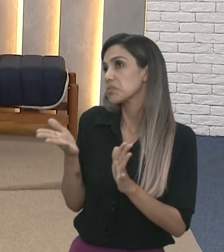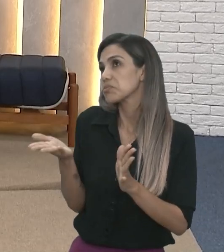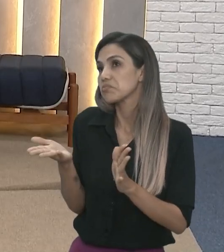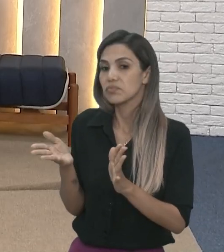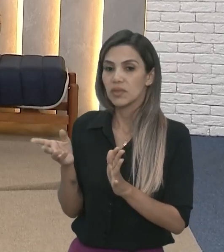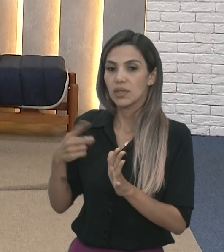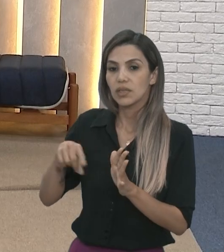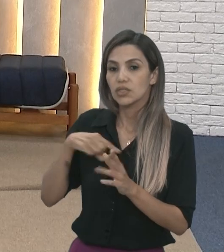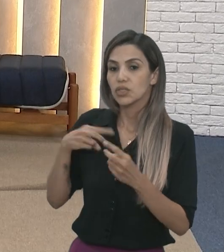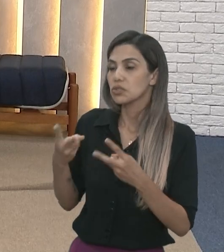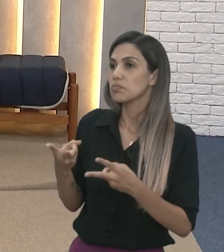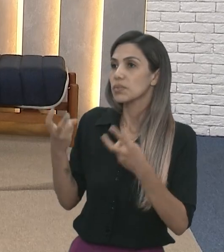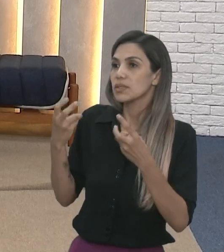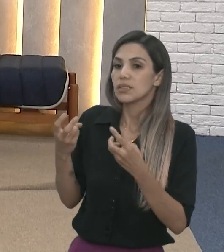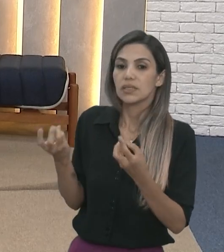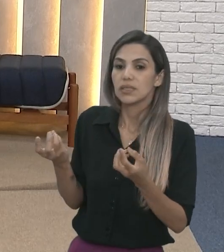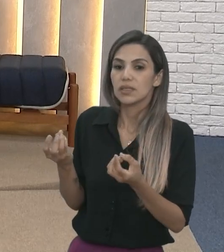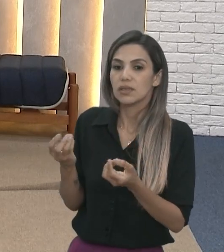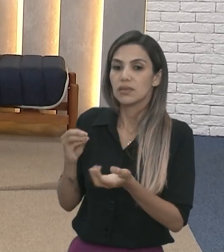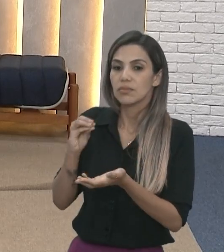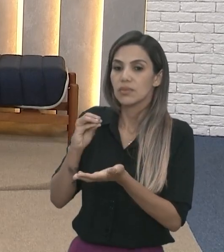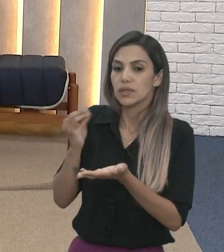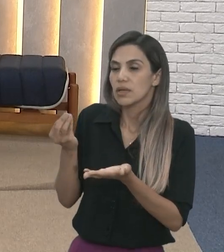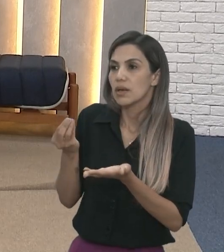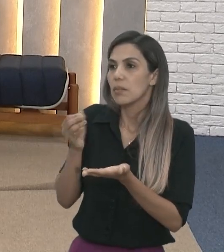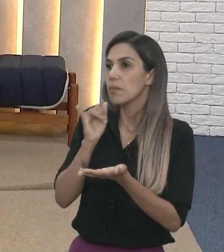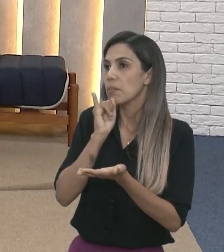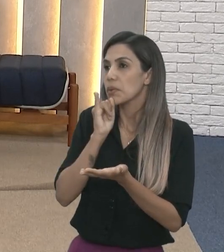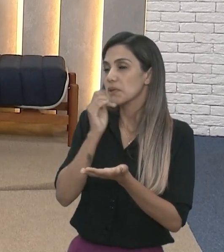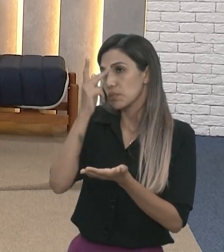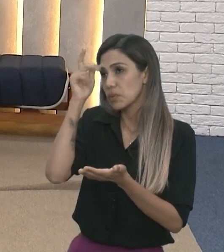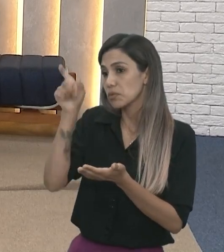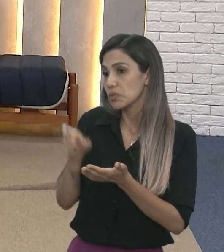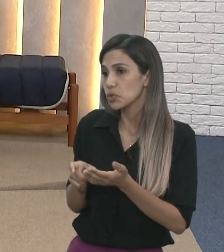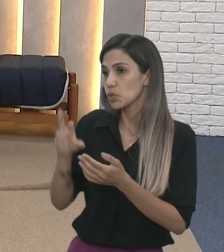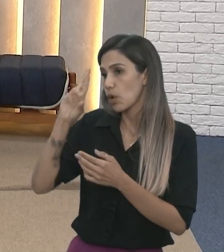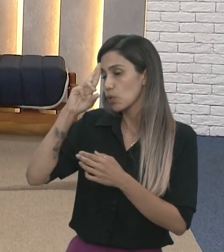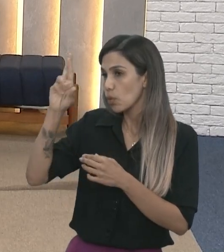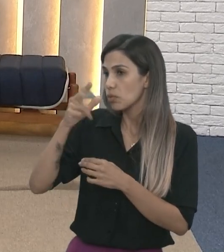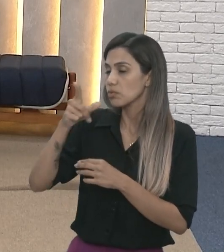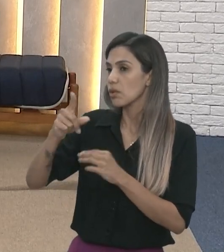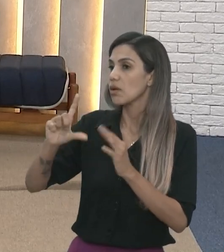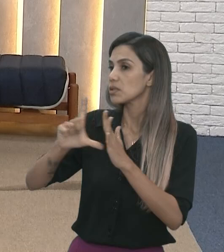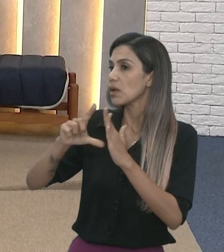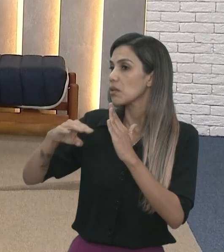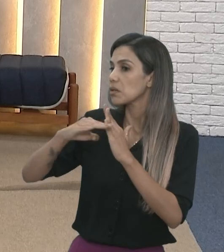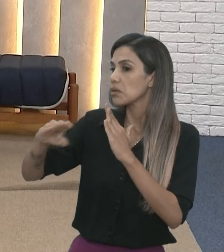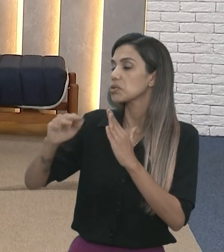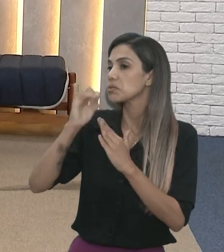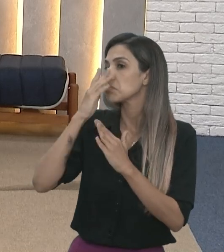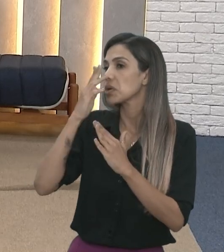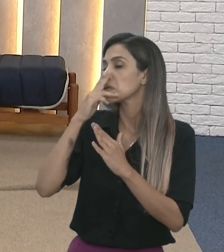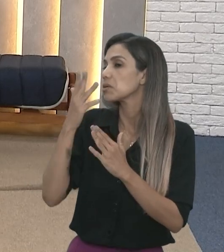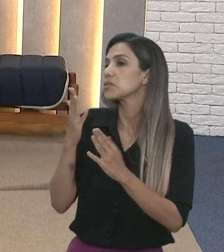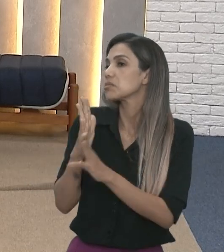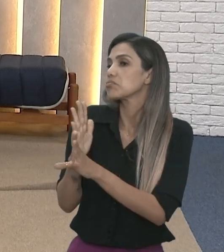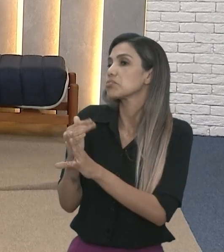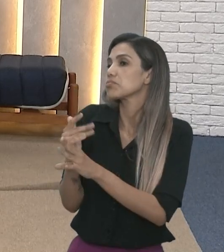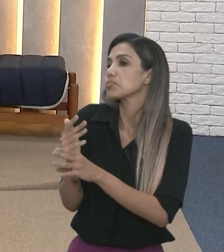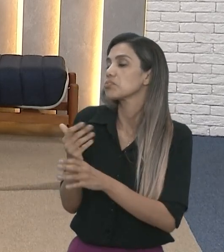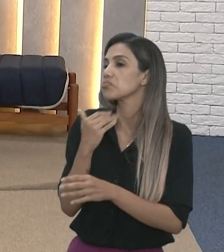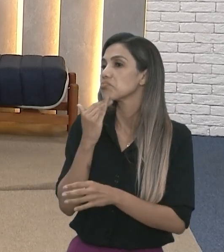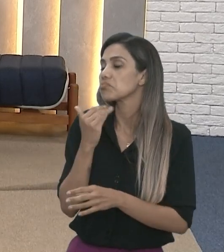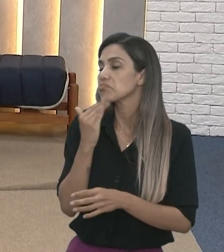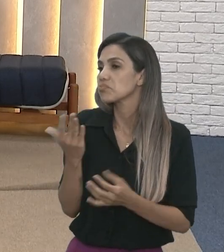a gente percebe que não existe muito uma aderência mesmo dos próprios comerciantes. Isso mesmo. Em outras cidades, em